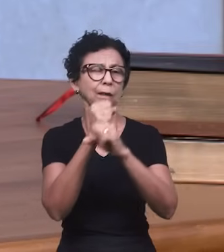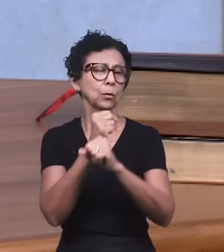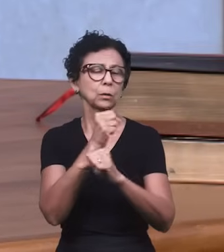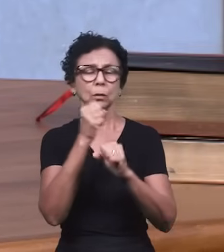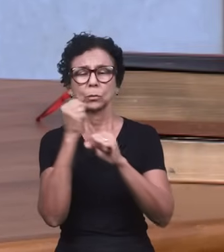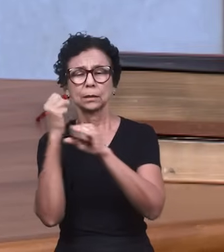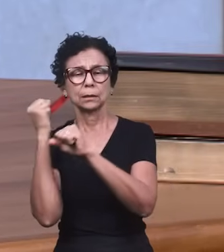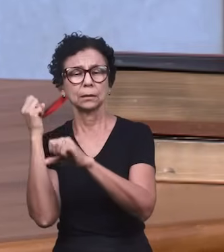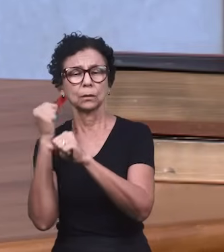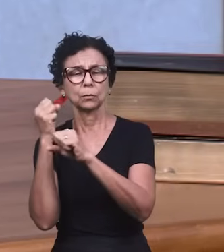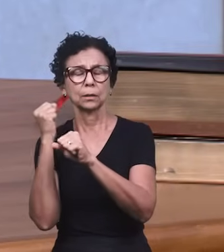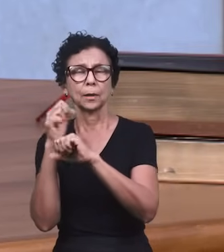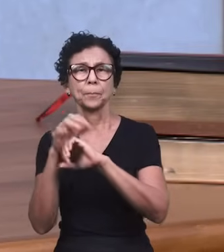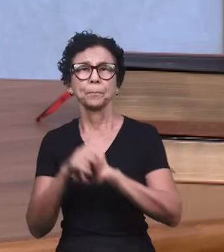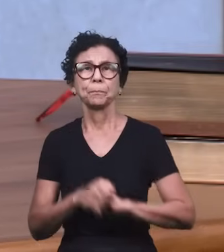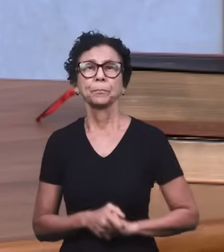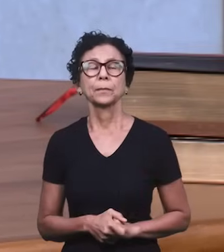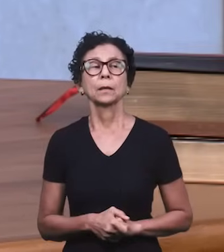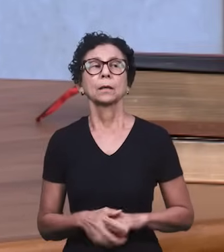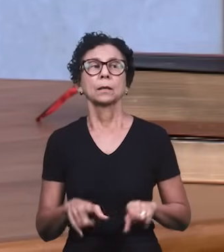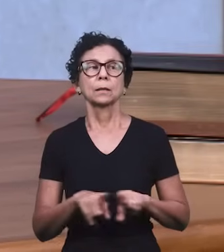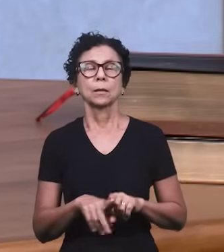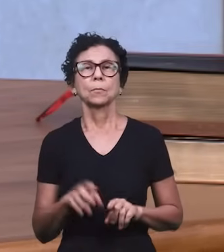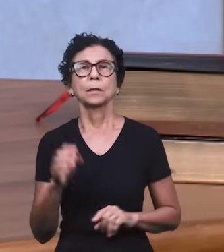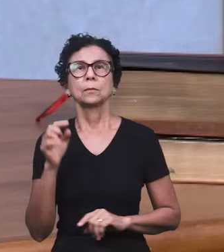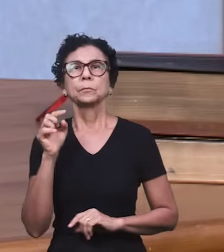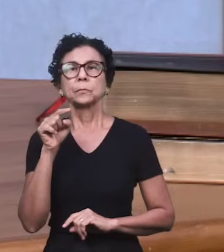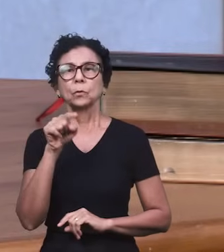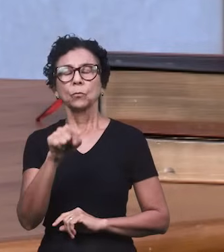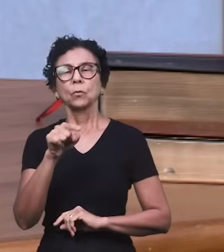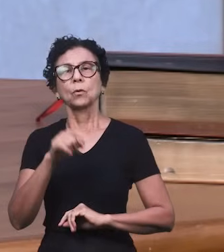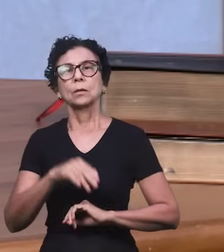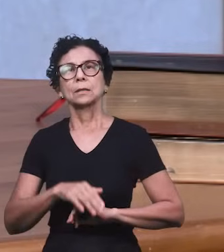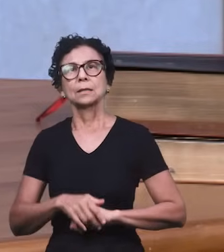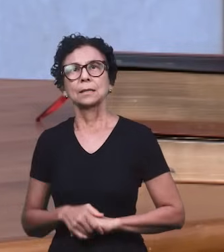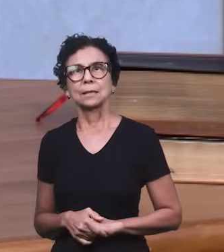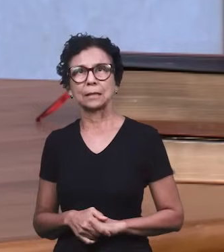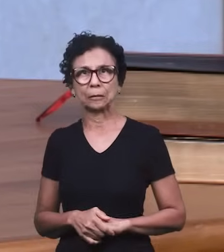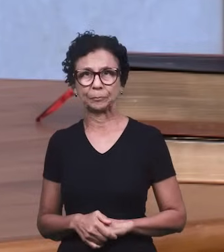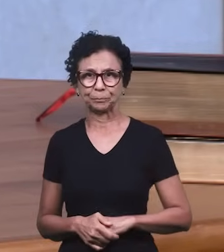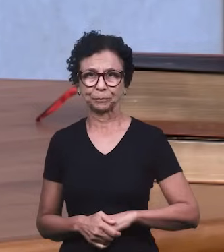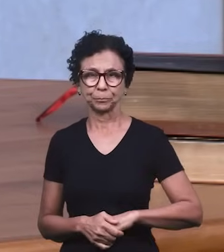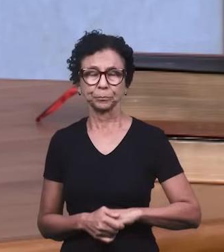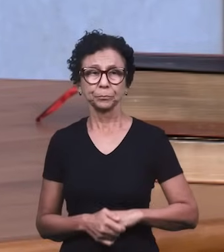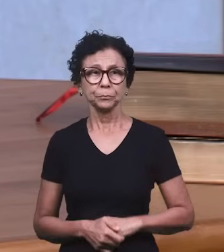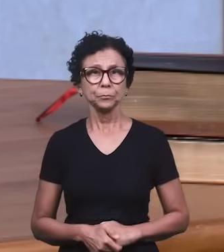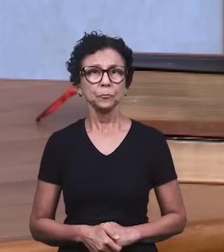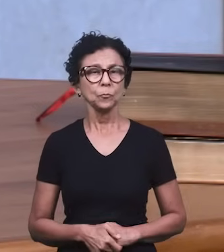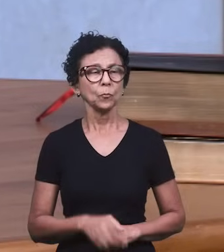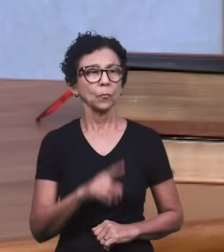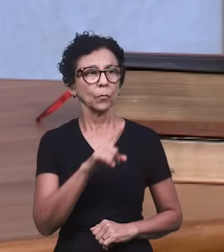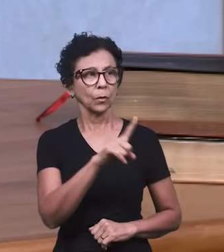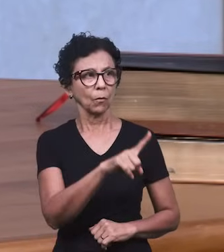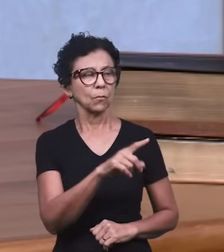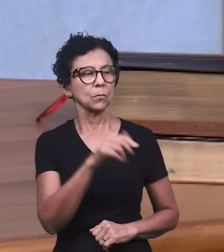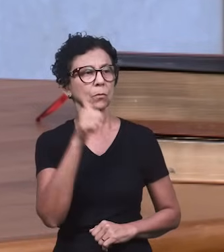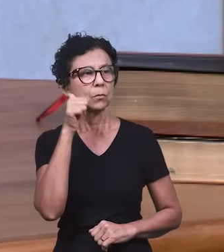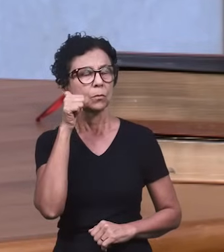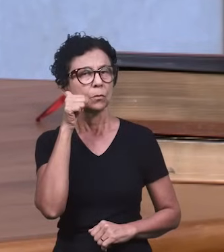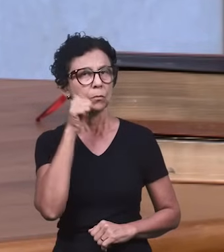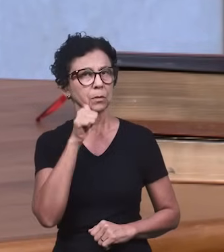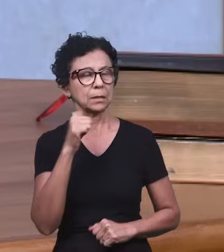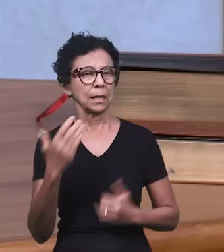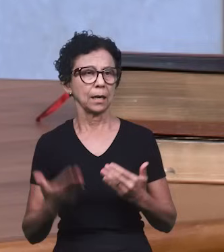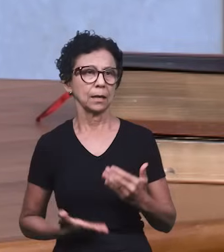Senhor Eis que conceb Beste terás um filho e chamarás o seu nome Ismael porque o Senhor